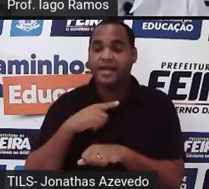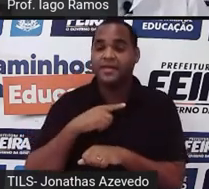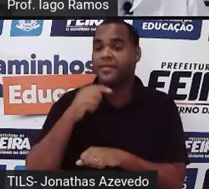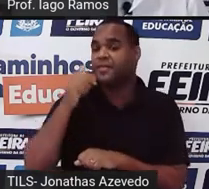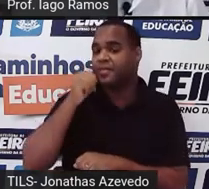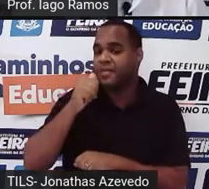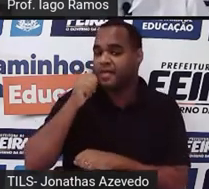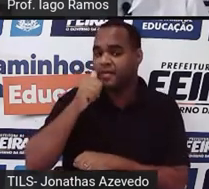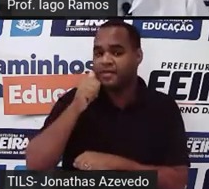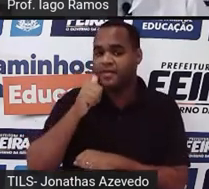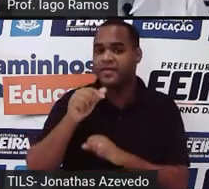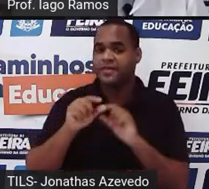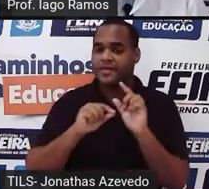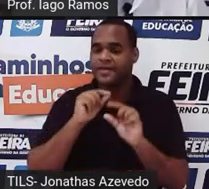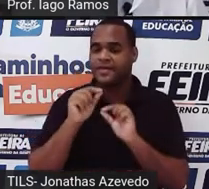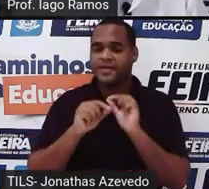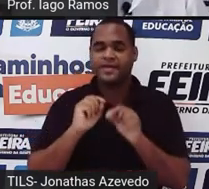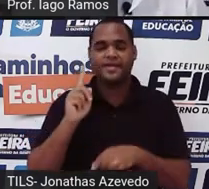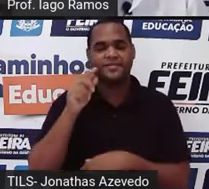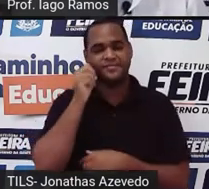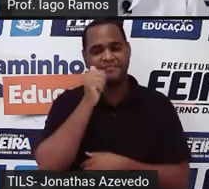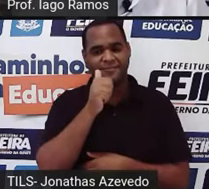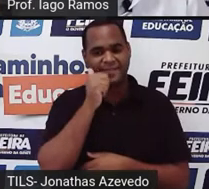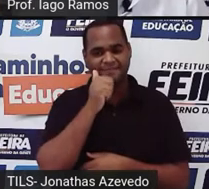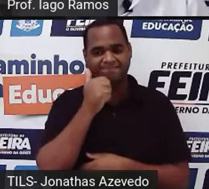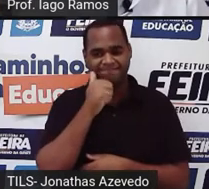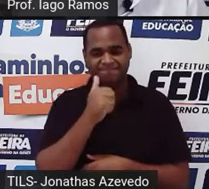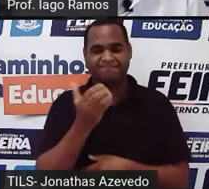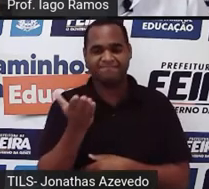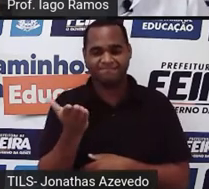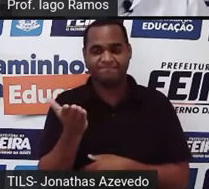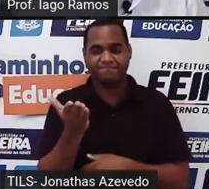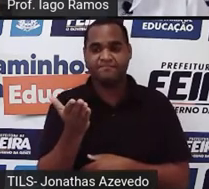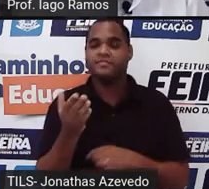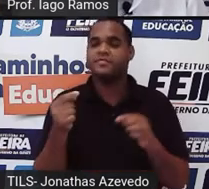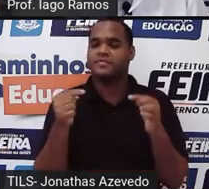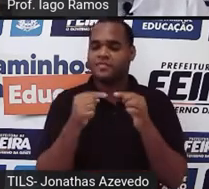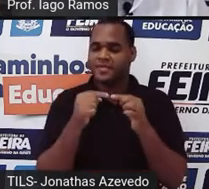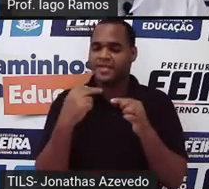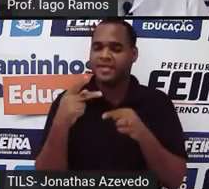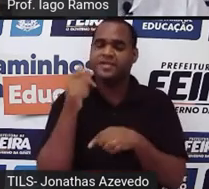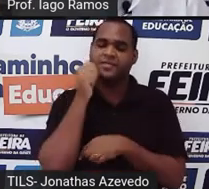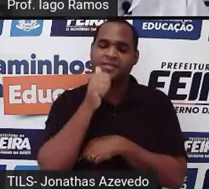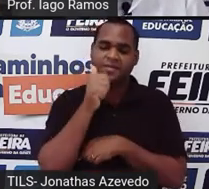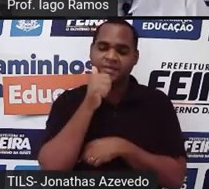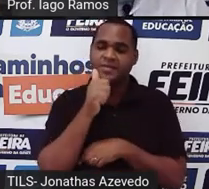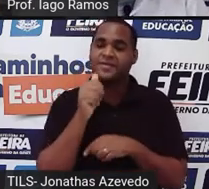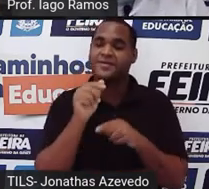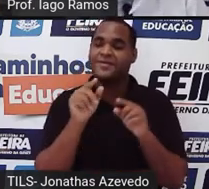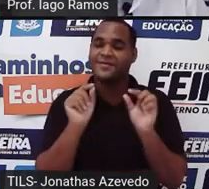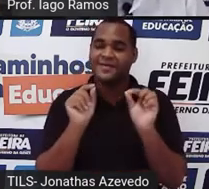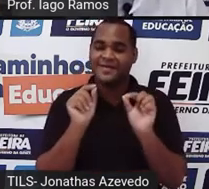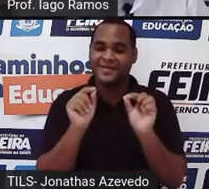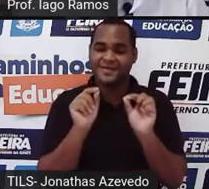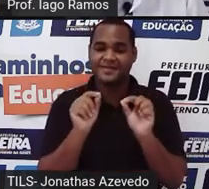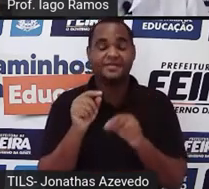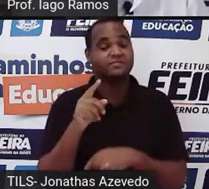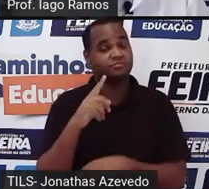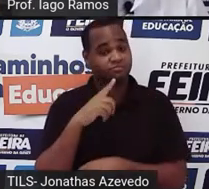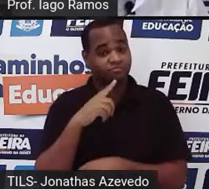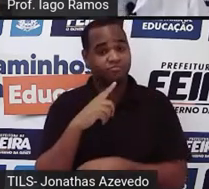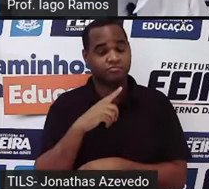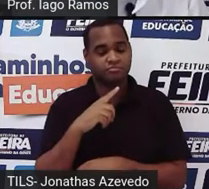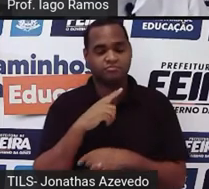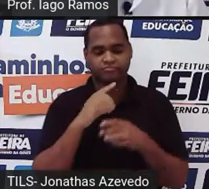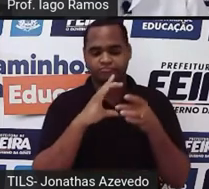mulher, certo? Uma senhora, né? E que essa senhora aqui, essa mulher, tem